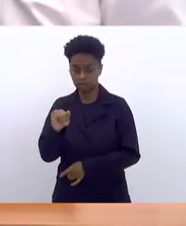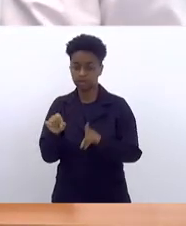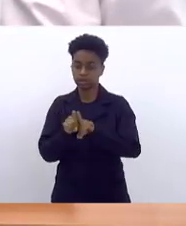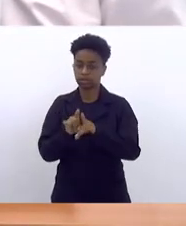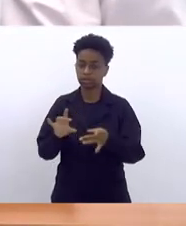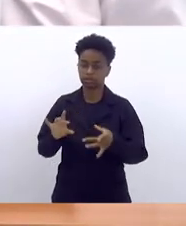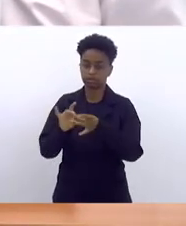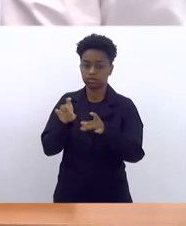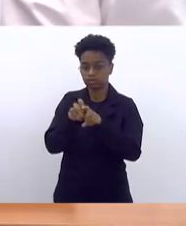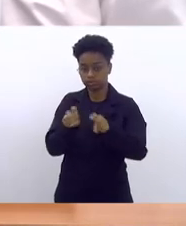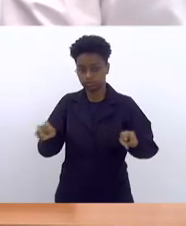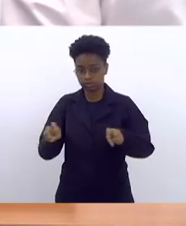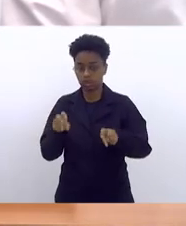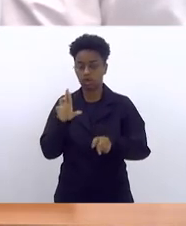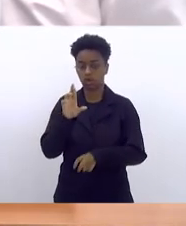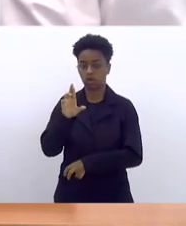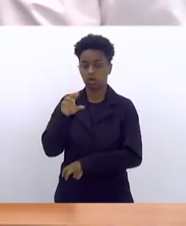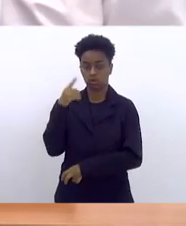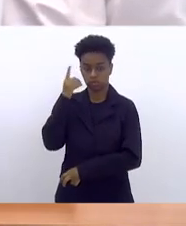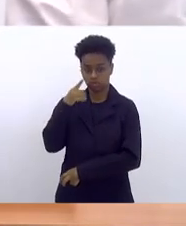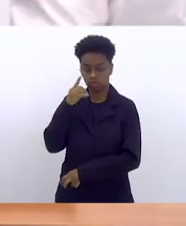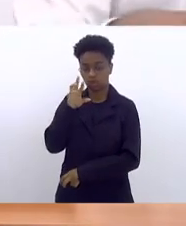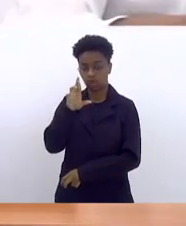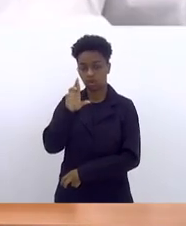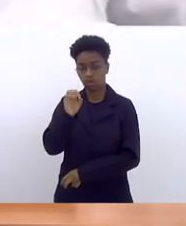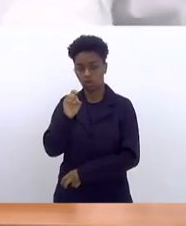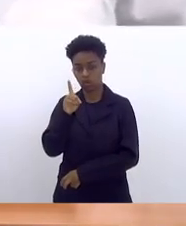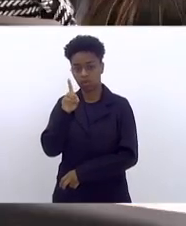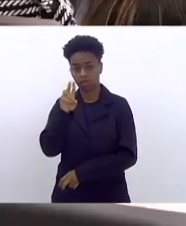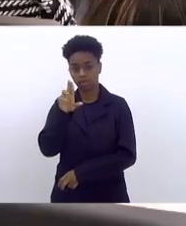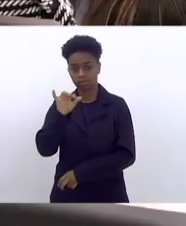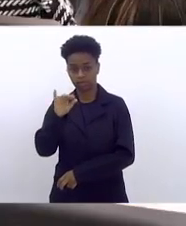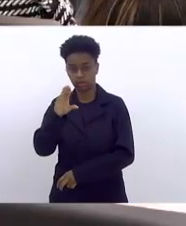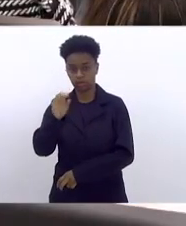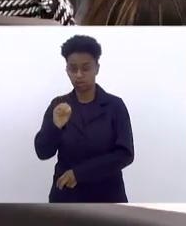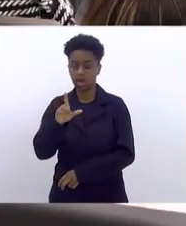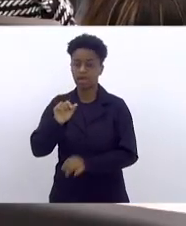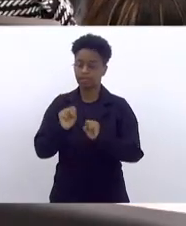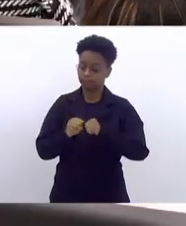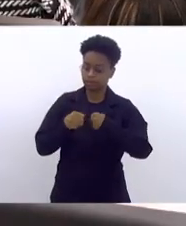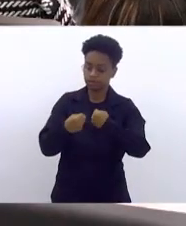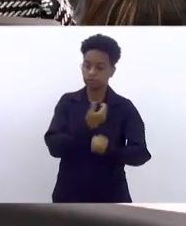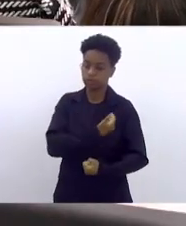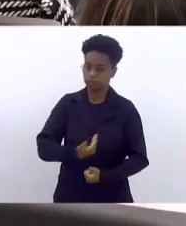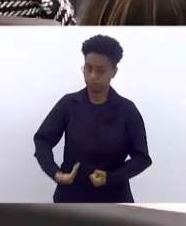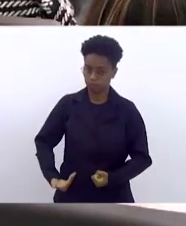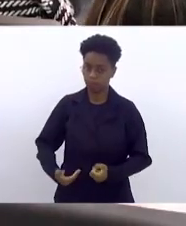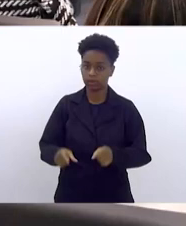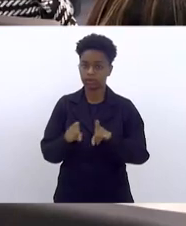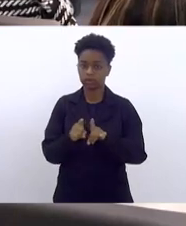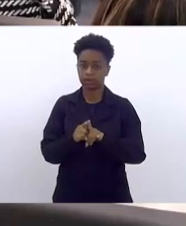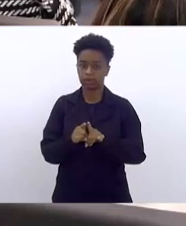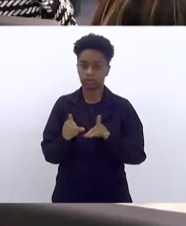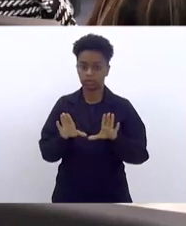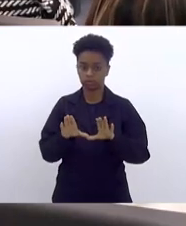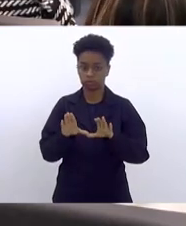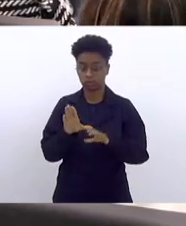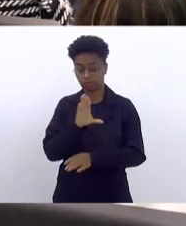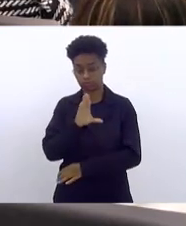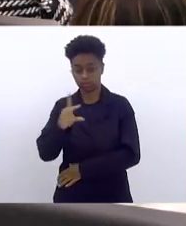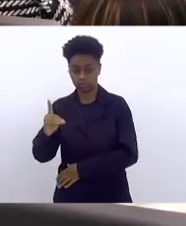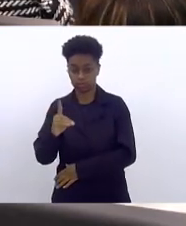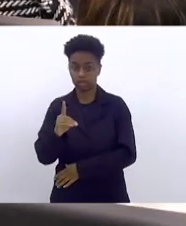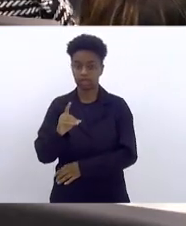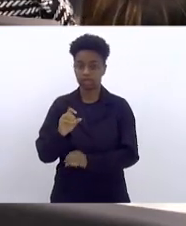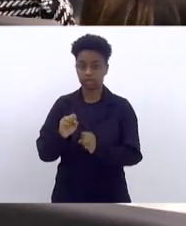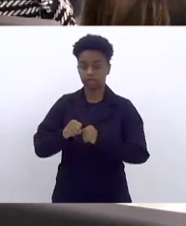doutor Rodrigo Azambuja Martins defensor público coordenador da coordenadoria de defesa dos direitos da criança e